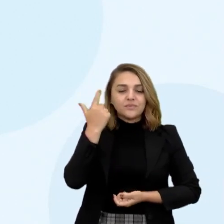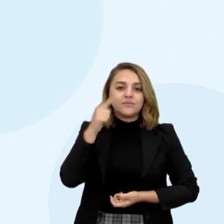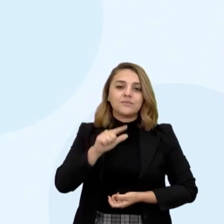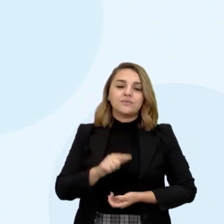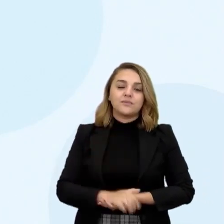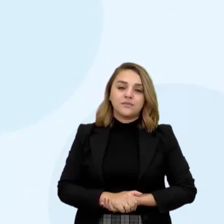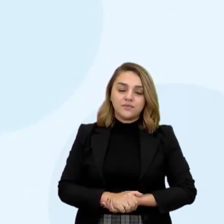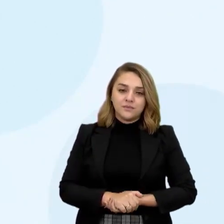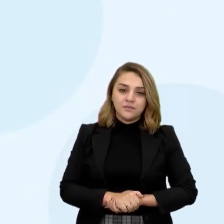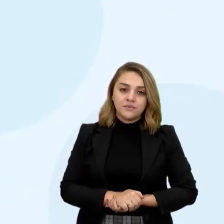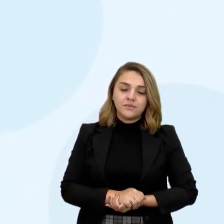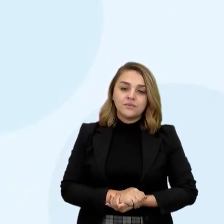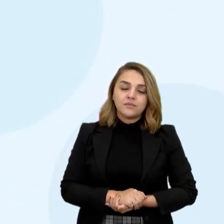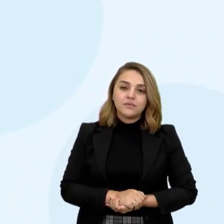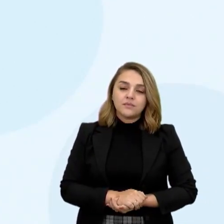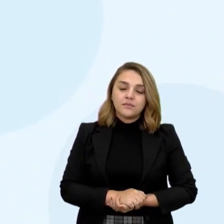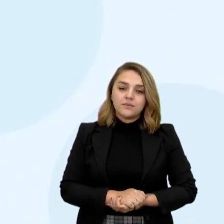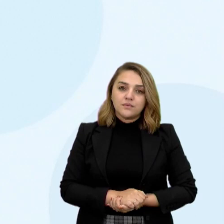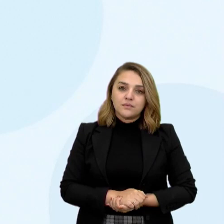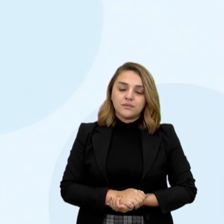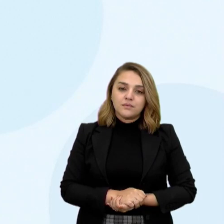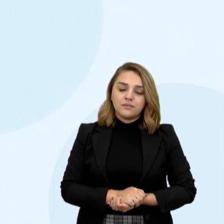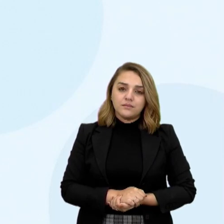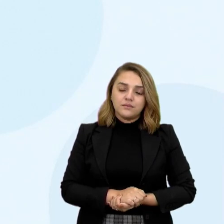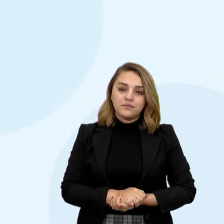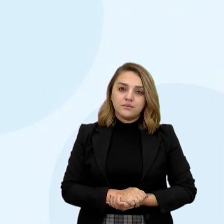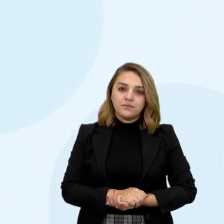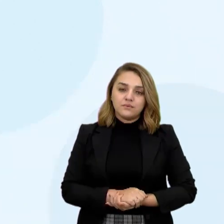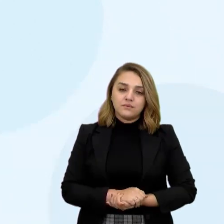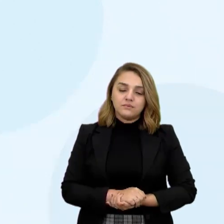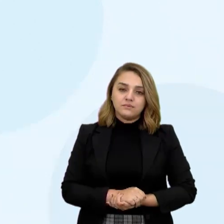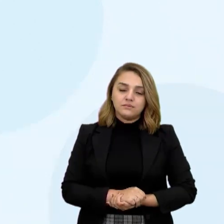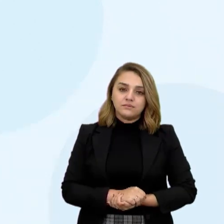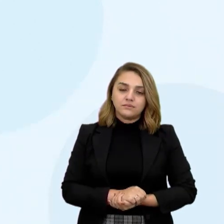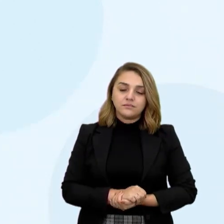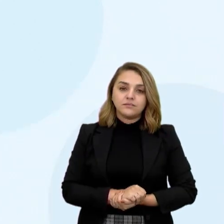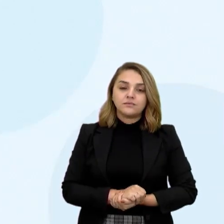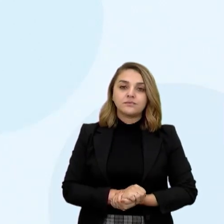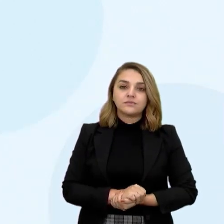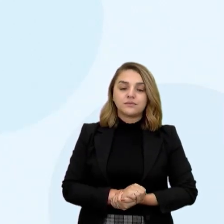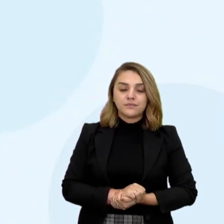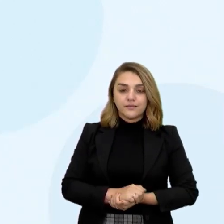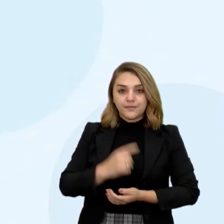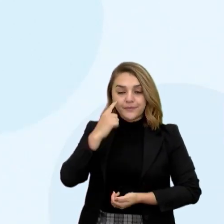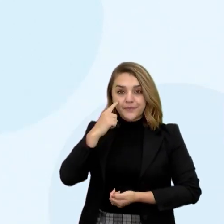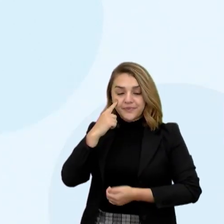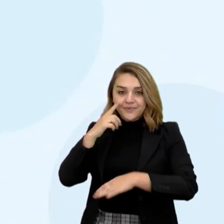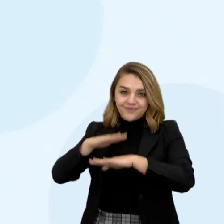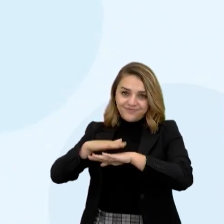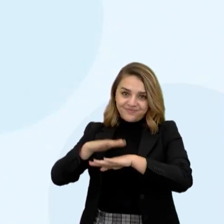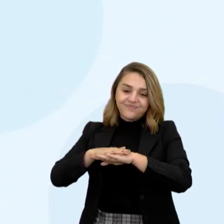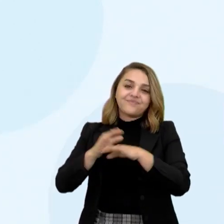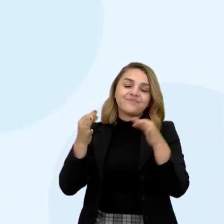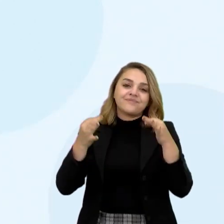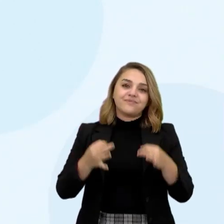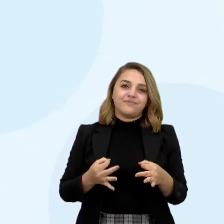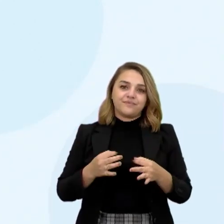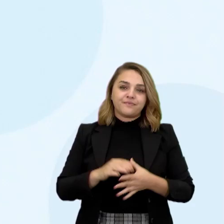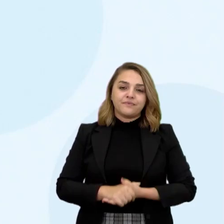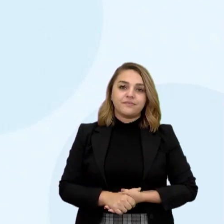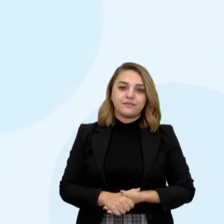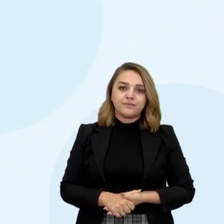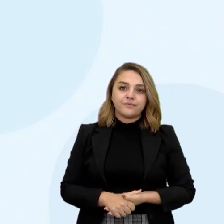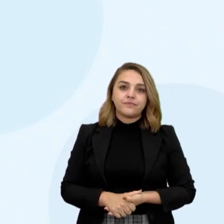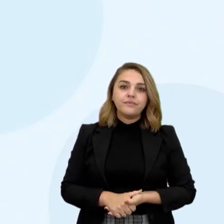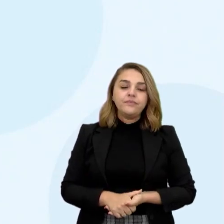Caneta. Opa, voltei. Espera aí, aqui, avancei. Espera aí, agora eu vou fazer certinho.